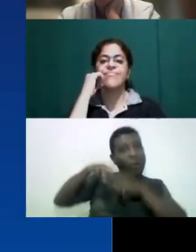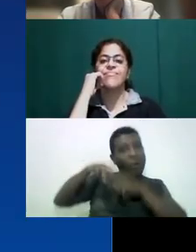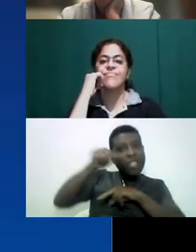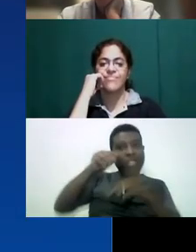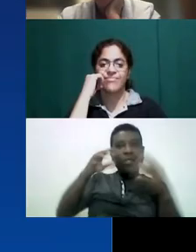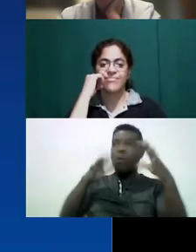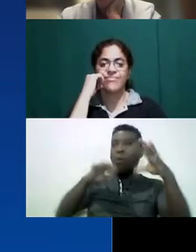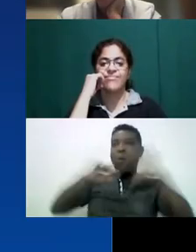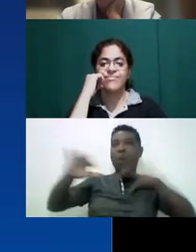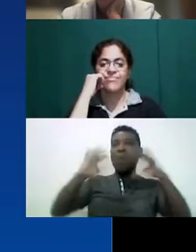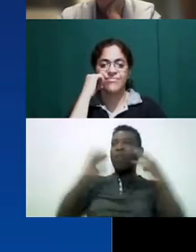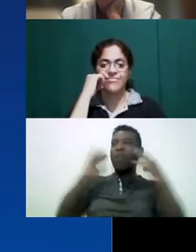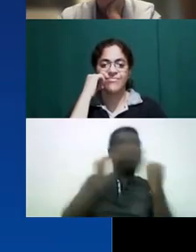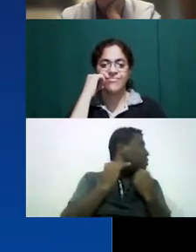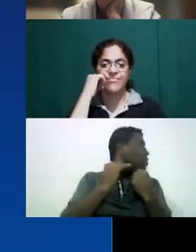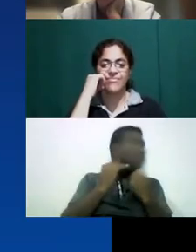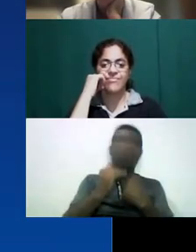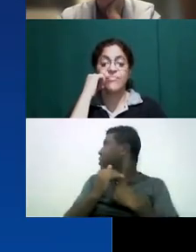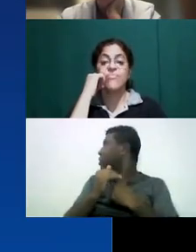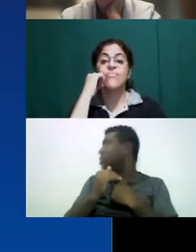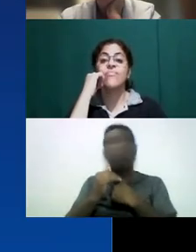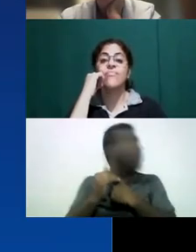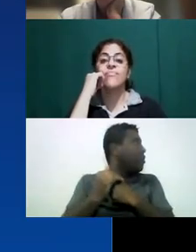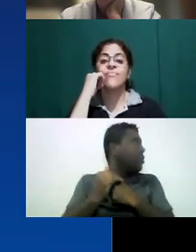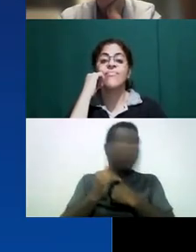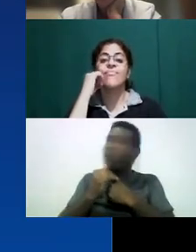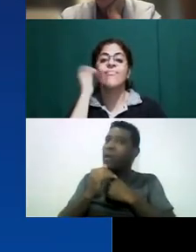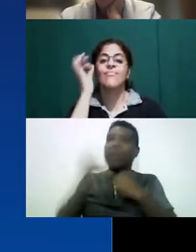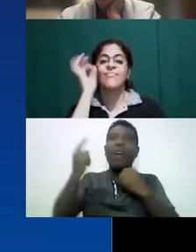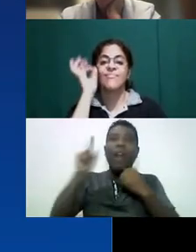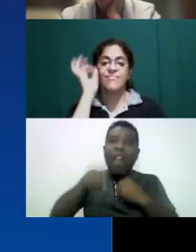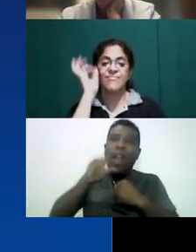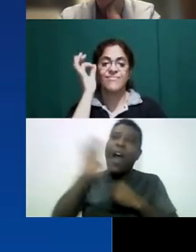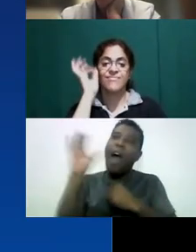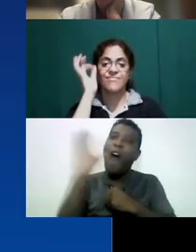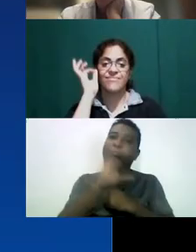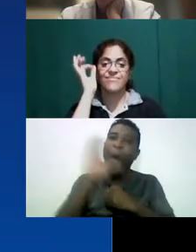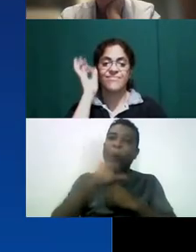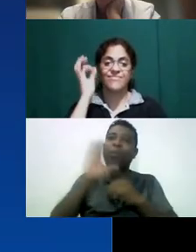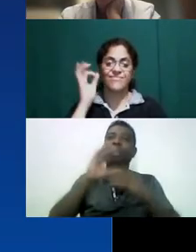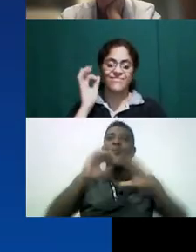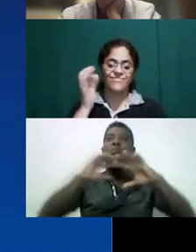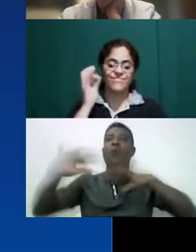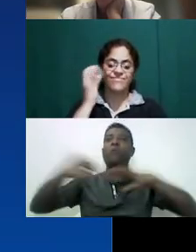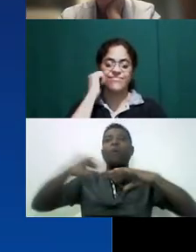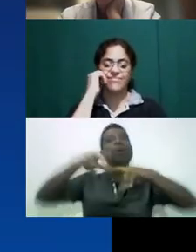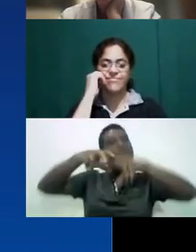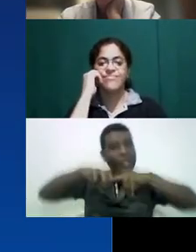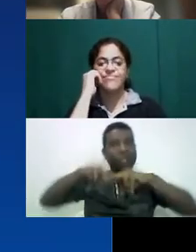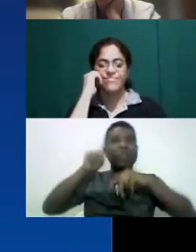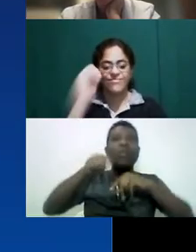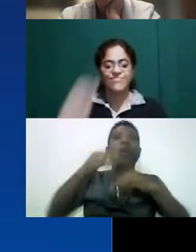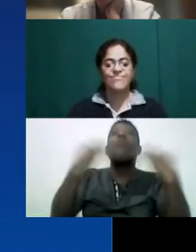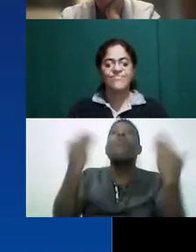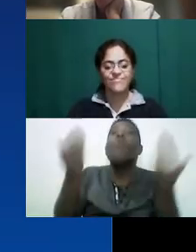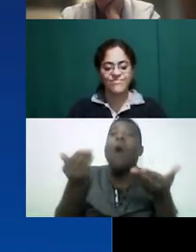aqui, né? É um músculo profundo ali da coluna cervical. O reto posterior menor são músculos que fazem a